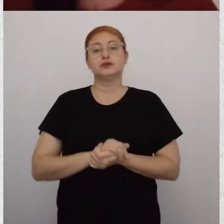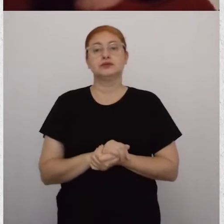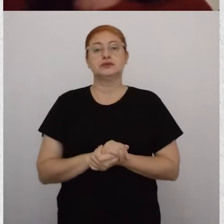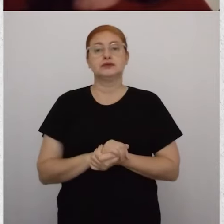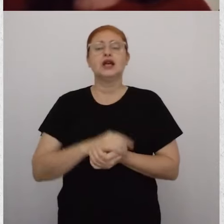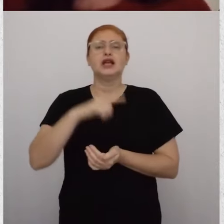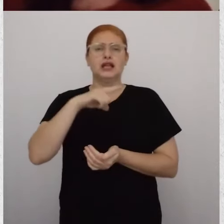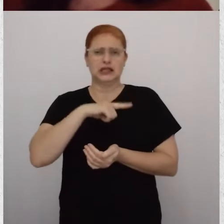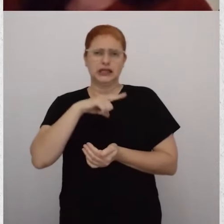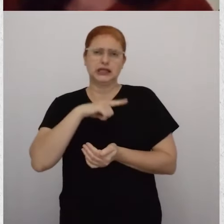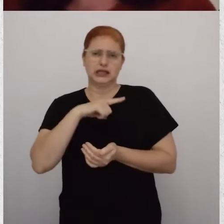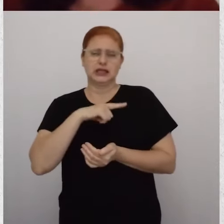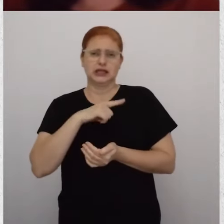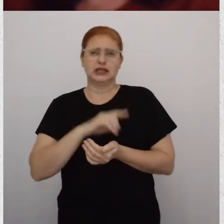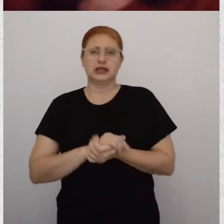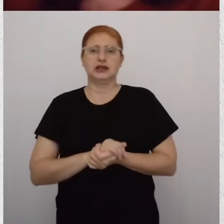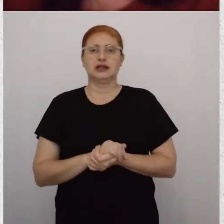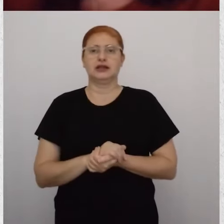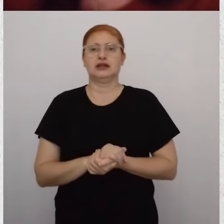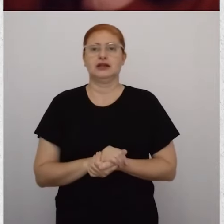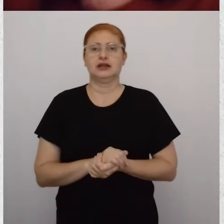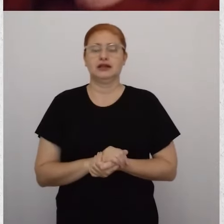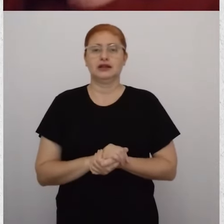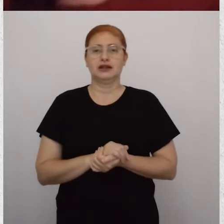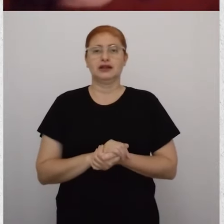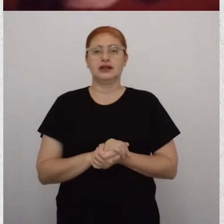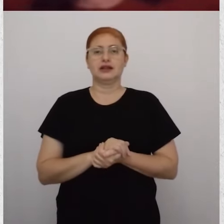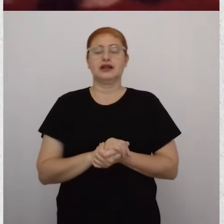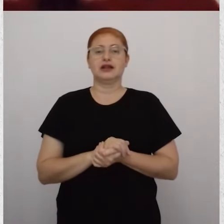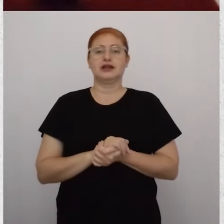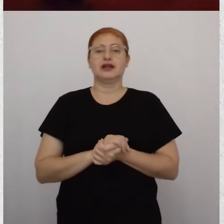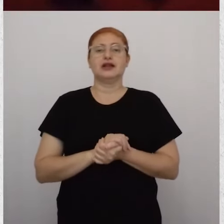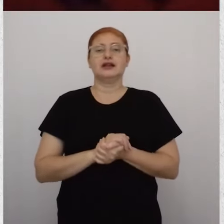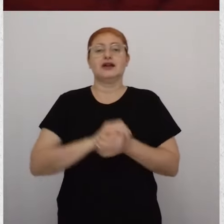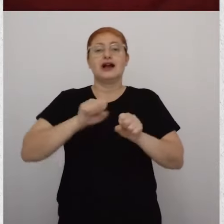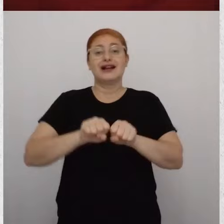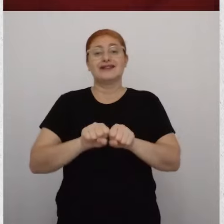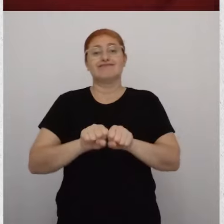tinha e tem eternamente um debate muito forte sobre essa discussão sobre fragmentação, né?